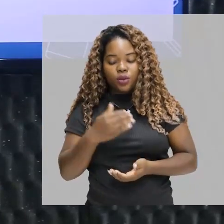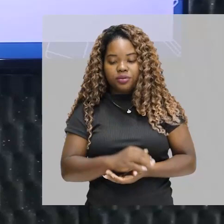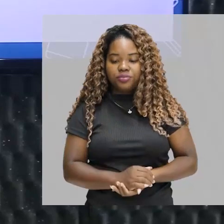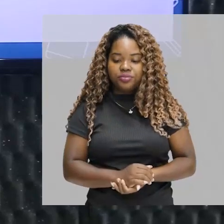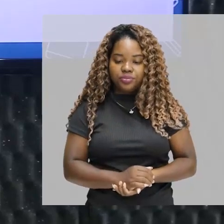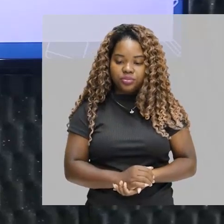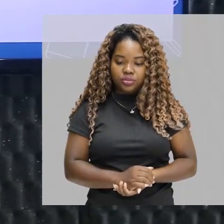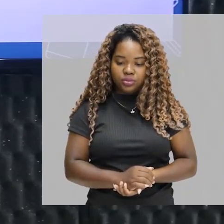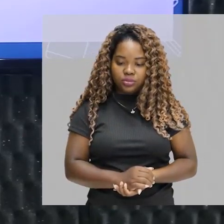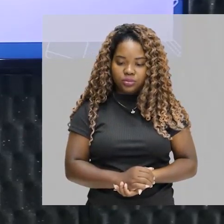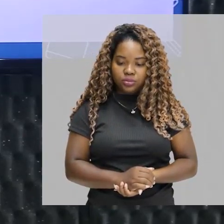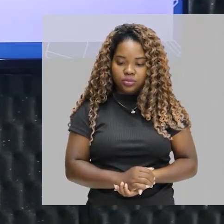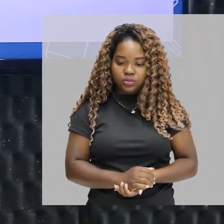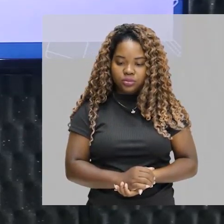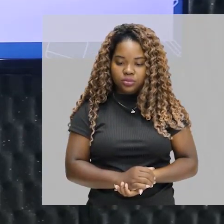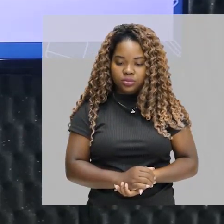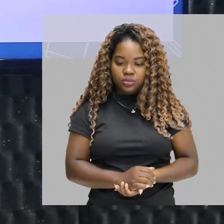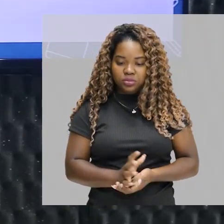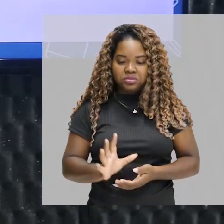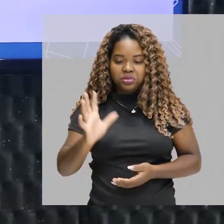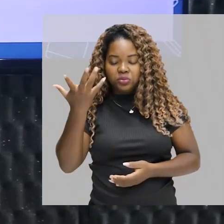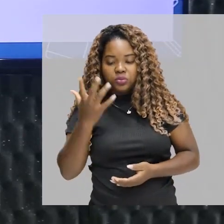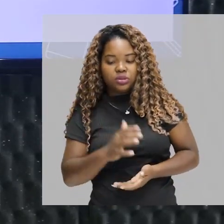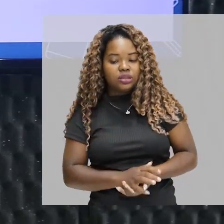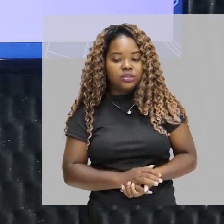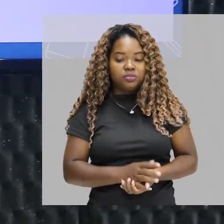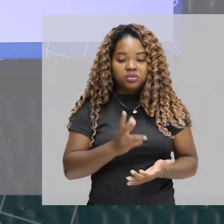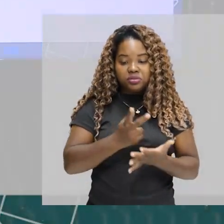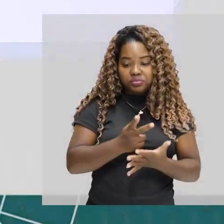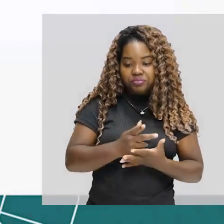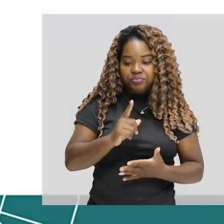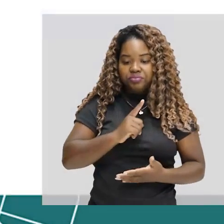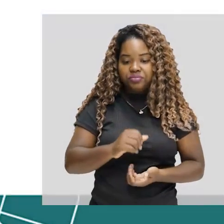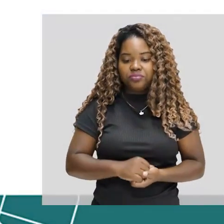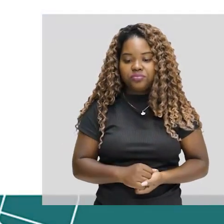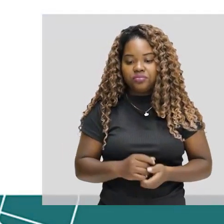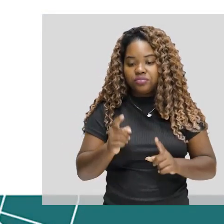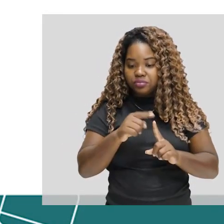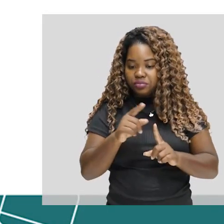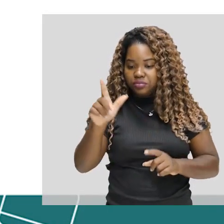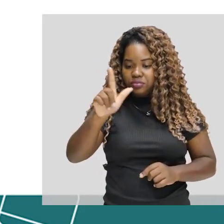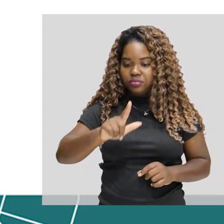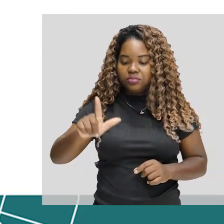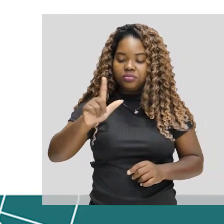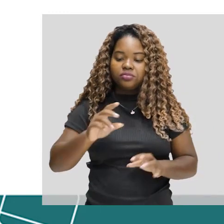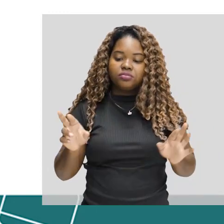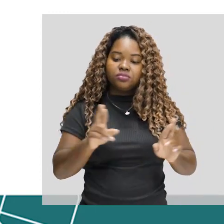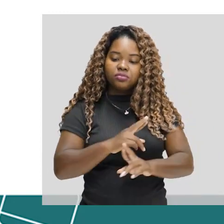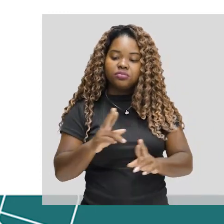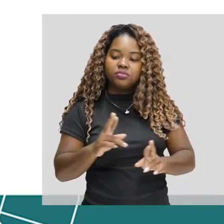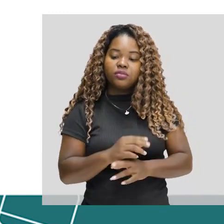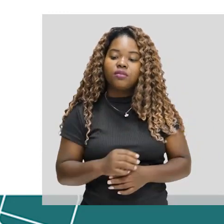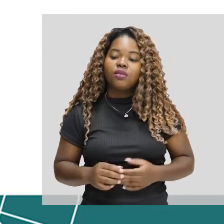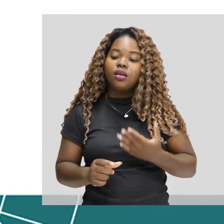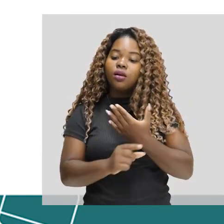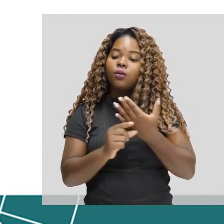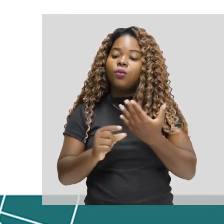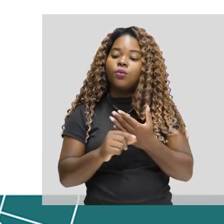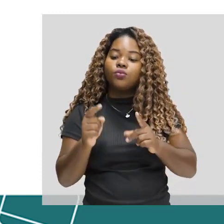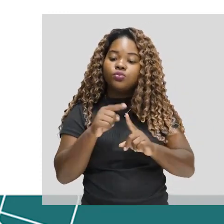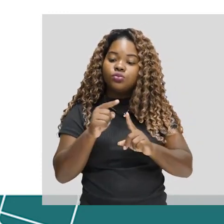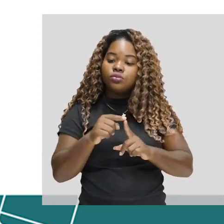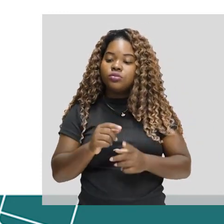Tá? Então, assim, acontecimento sobrenatural está sempre presente. Esse tipo de literatura está associada a autores, olha só,